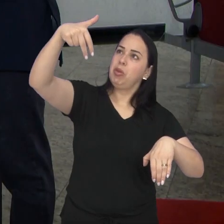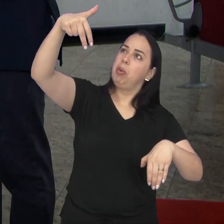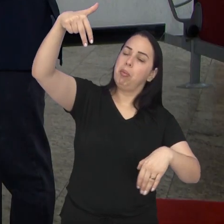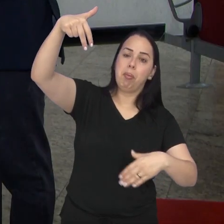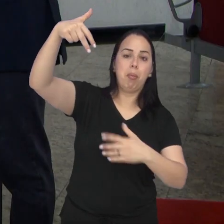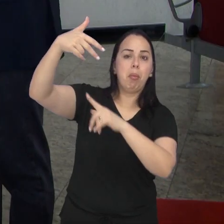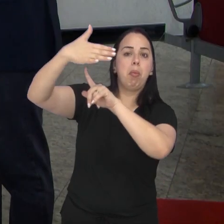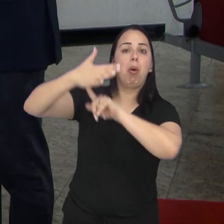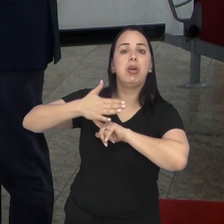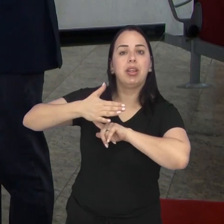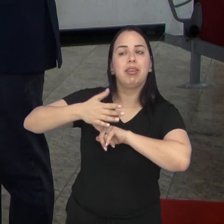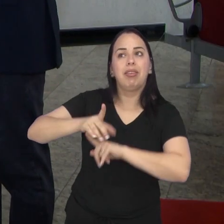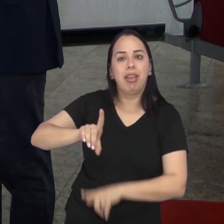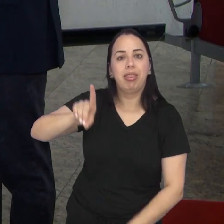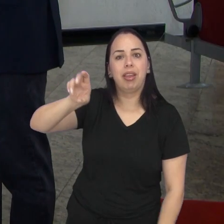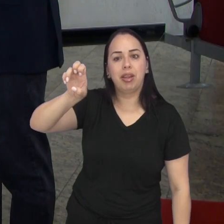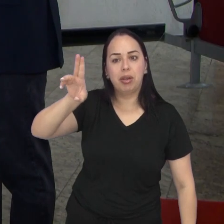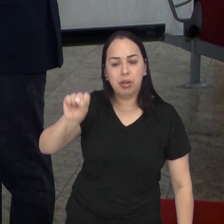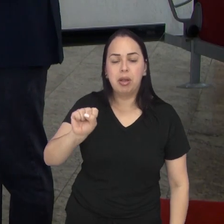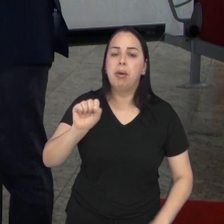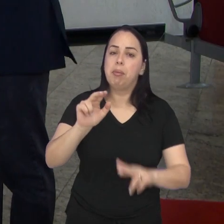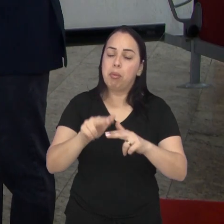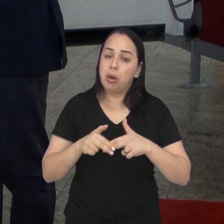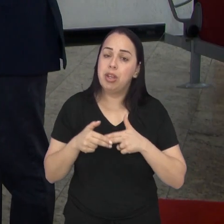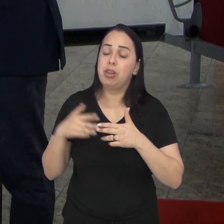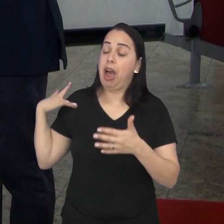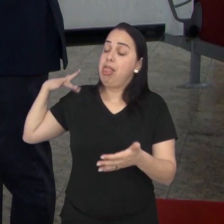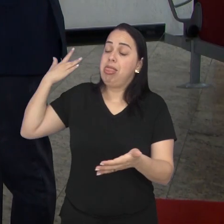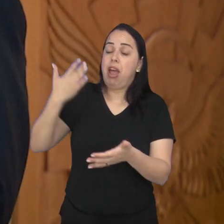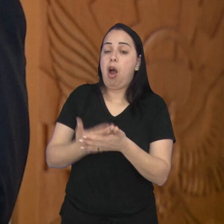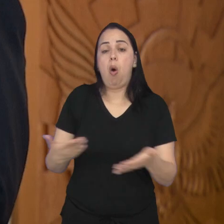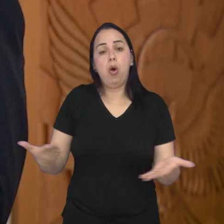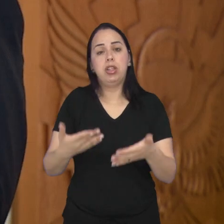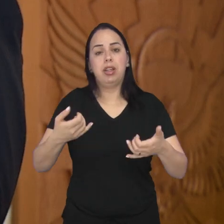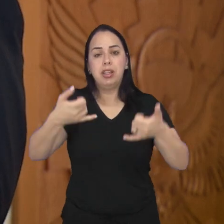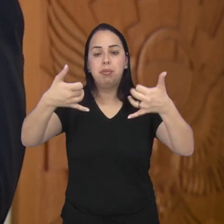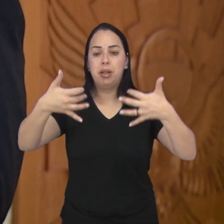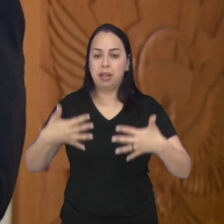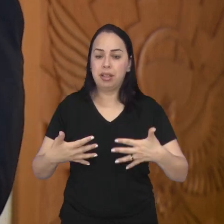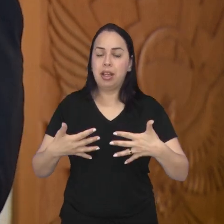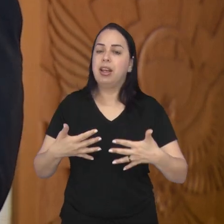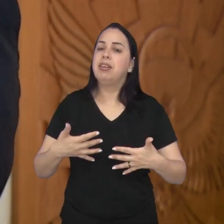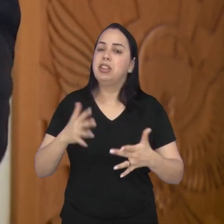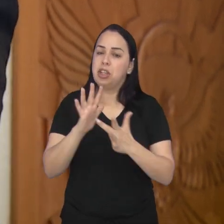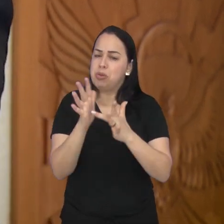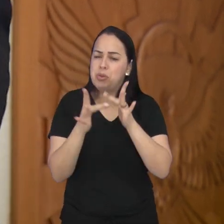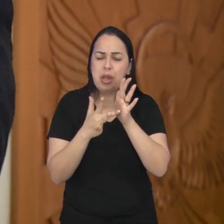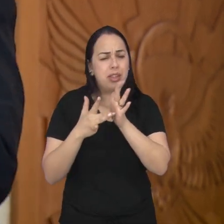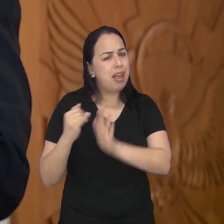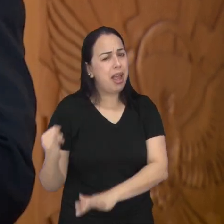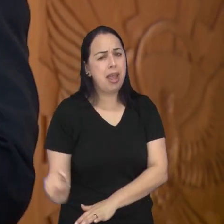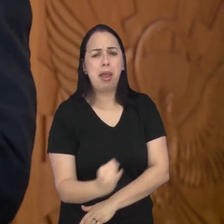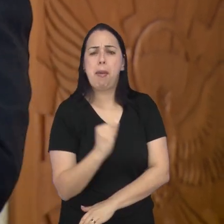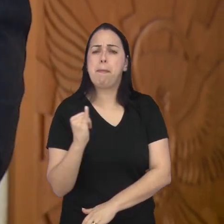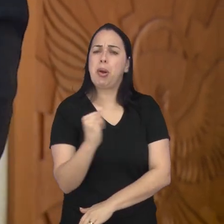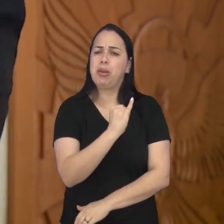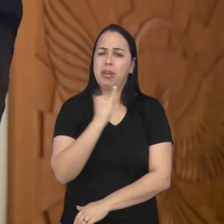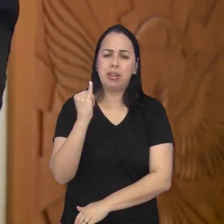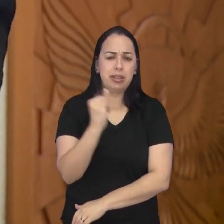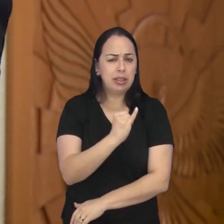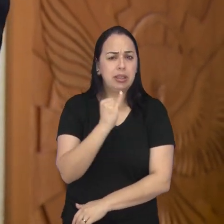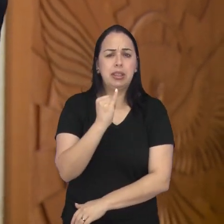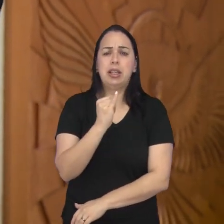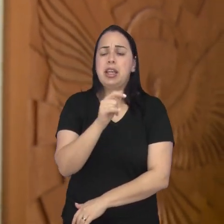que prova para sempre isso. E por isso nós estamos aqui falando dele. Por isso que ele é tão importante, por isso que